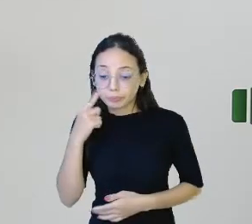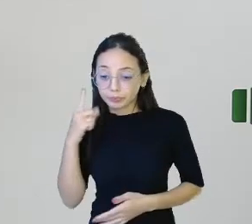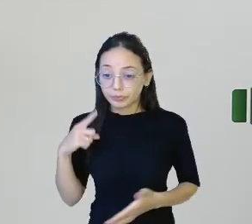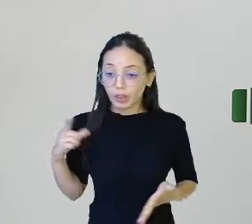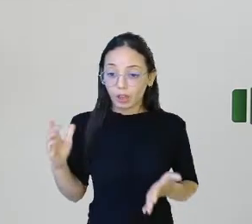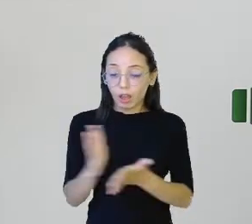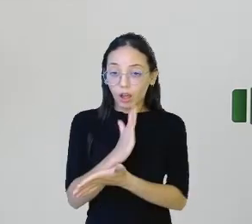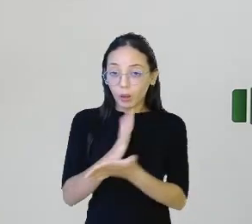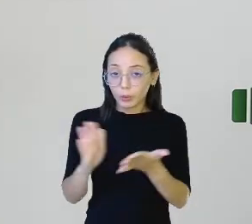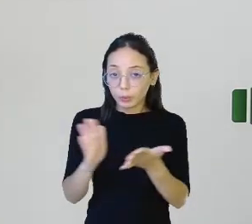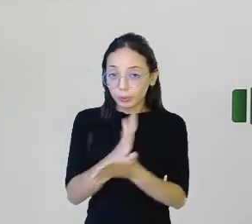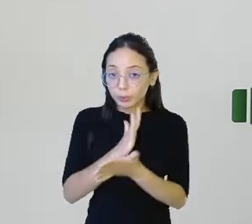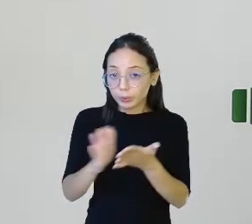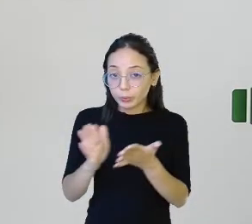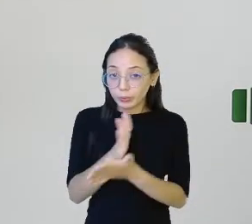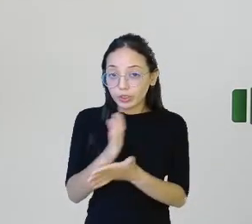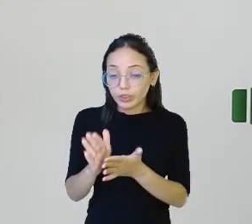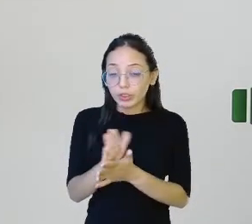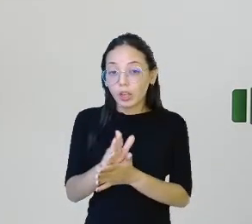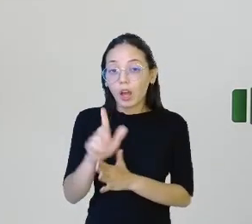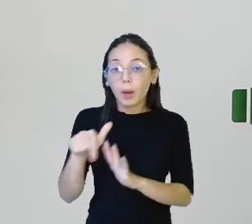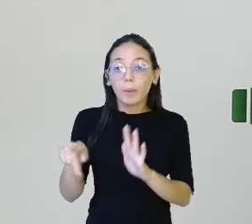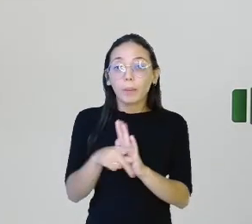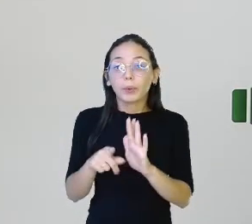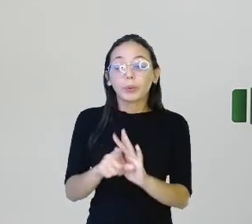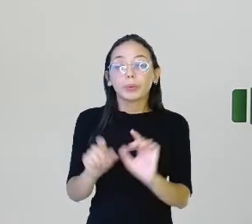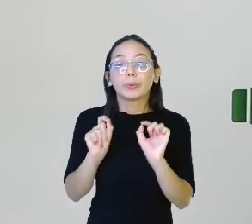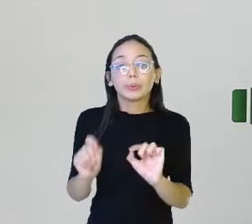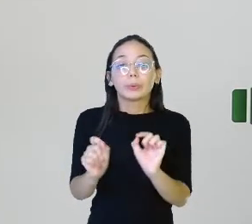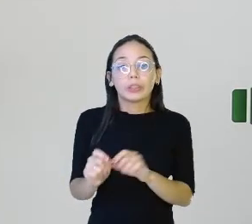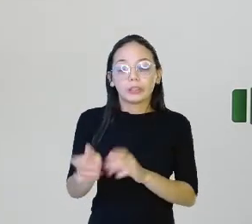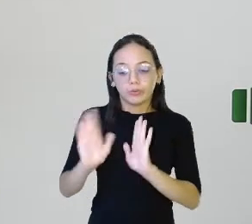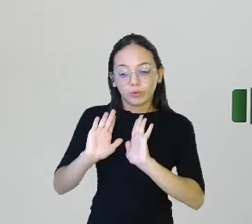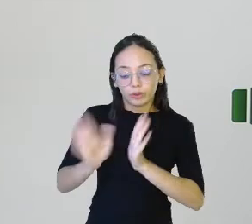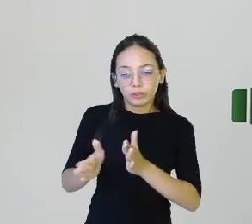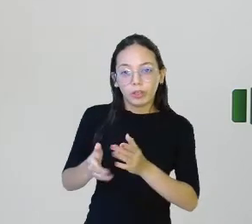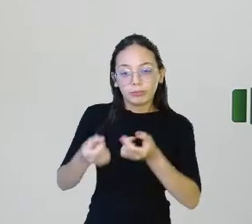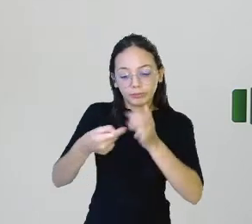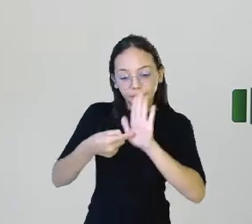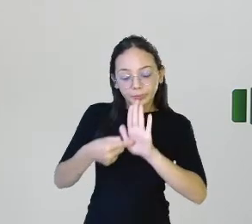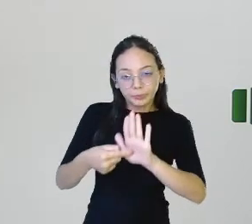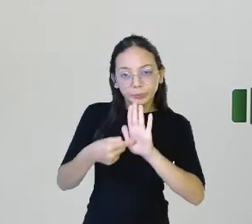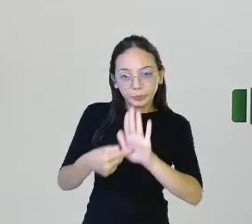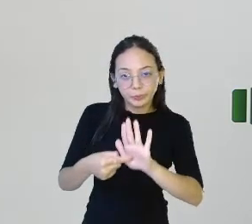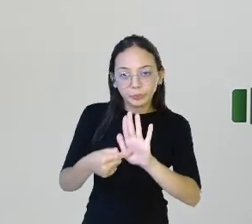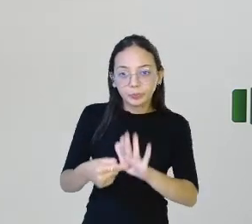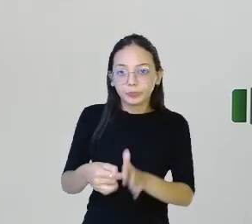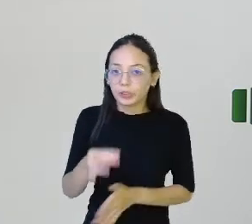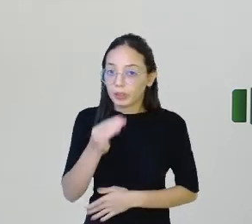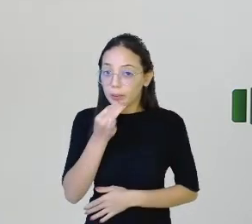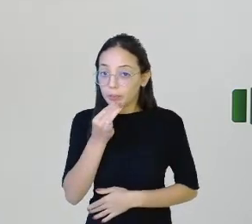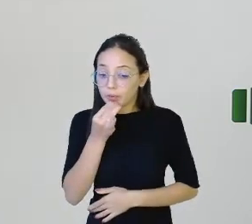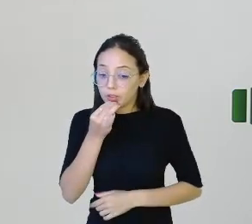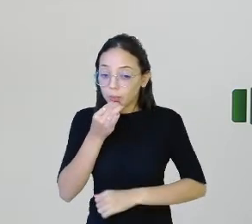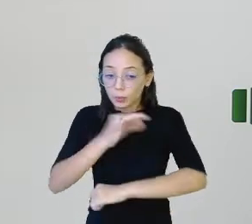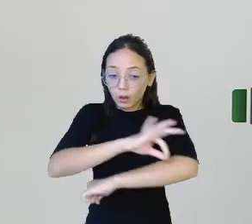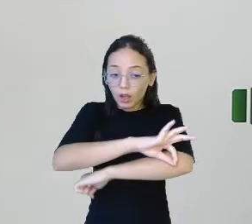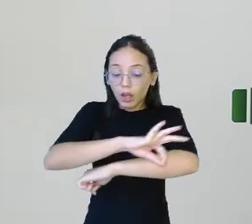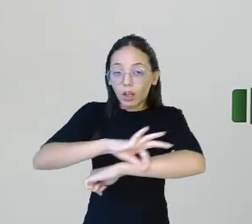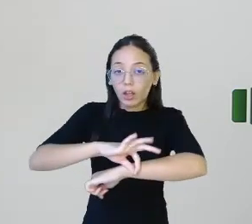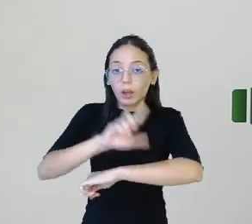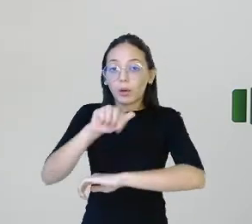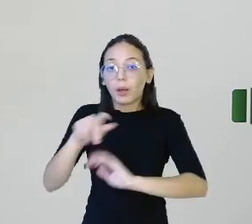réguas, as unidades já estão definidas aqui. Normalmente, as nossas réguas, elas